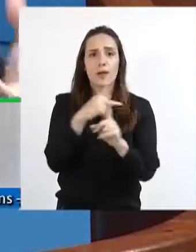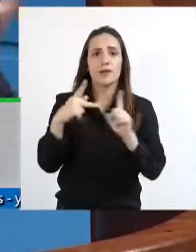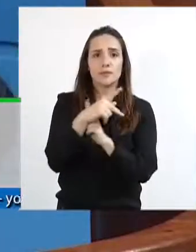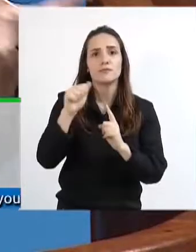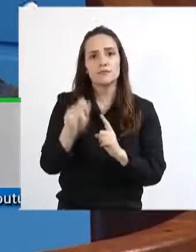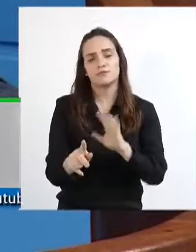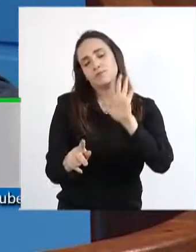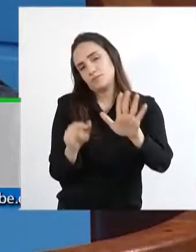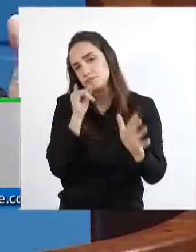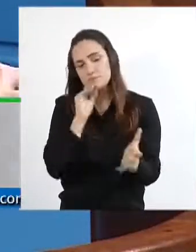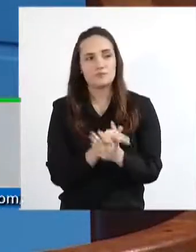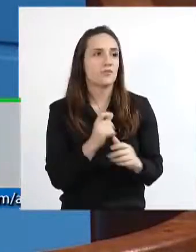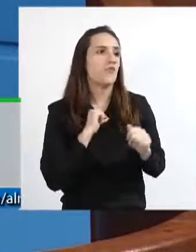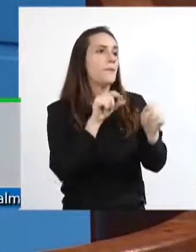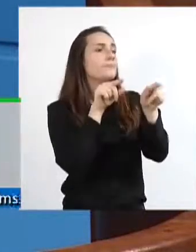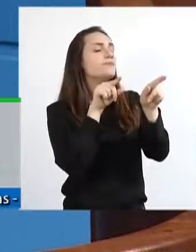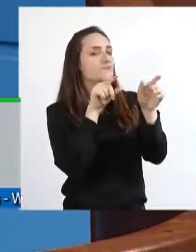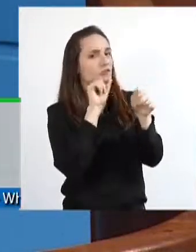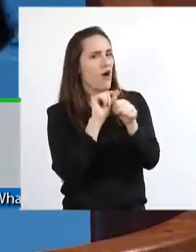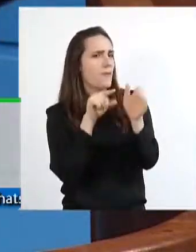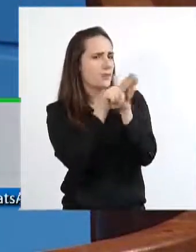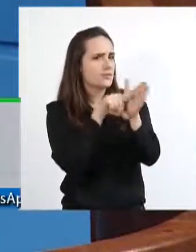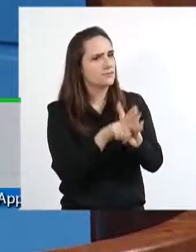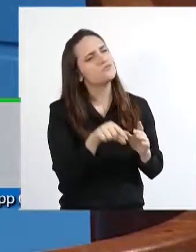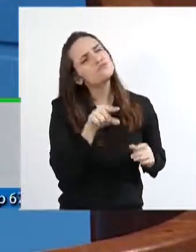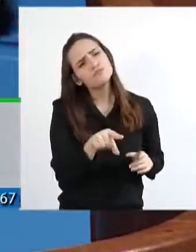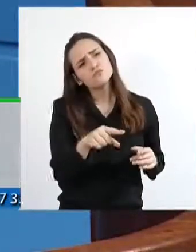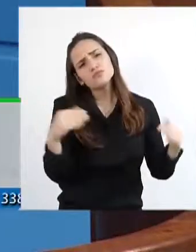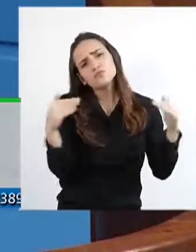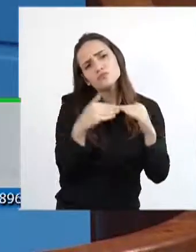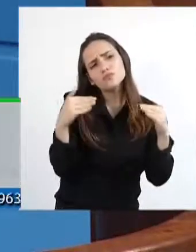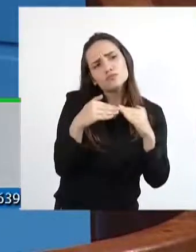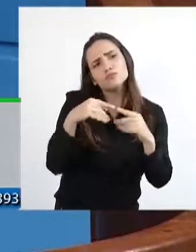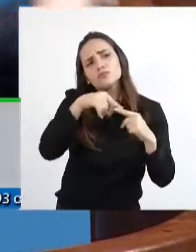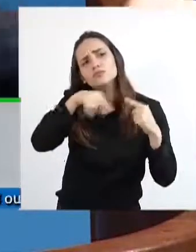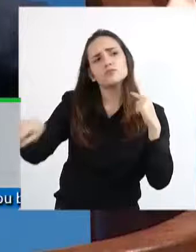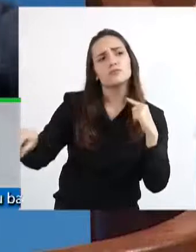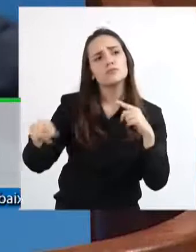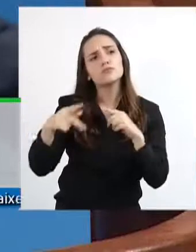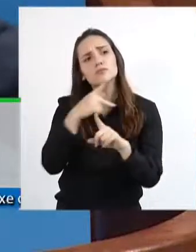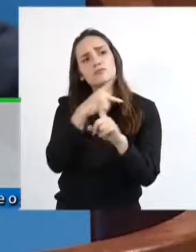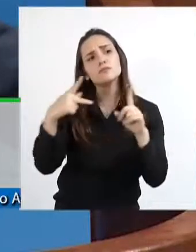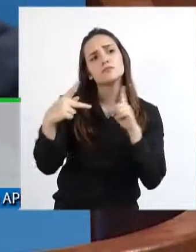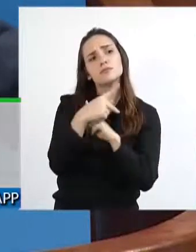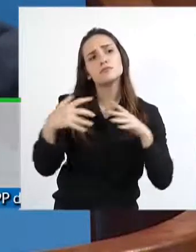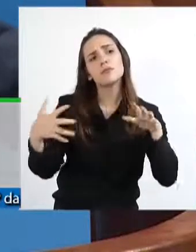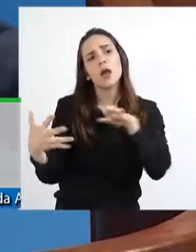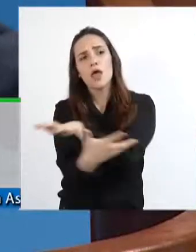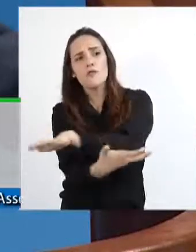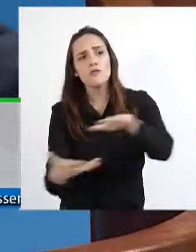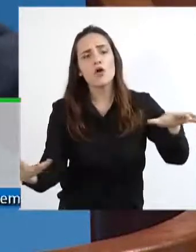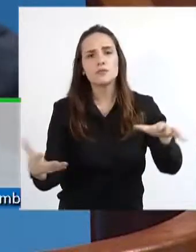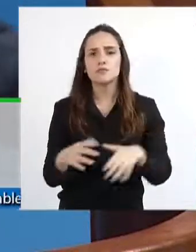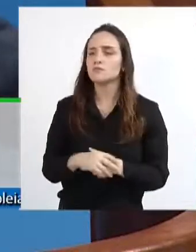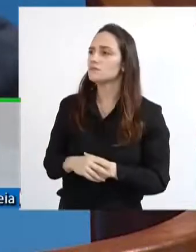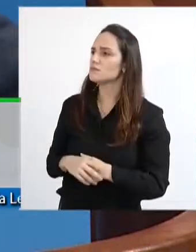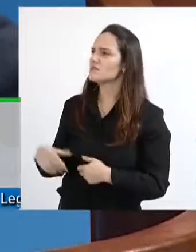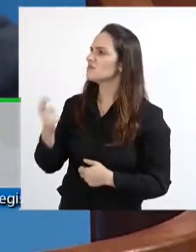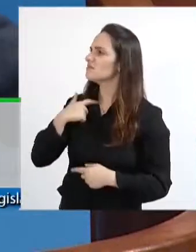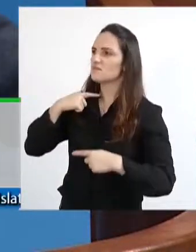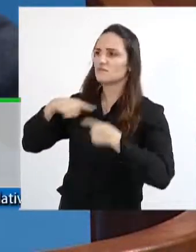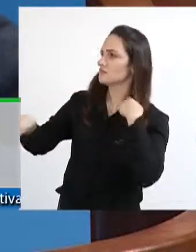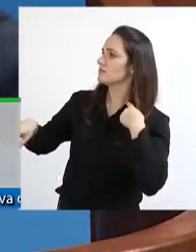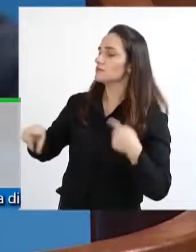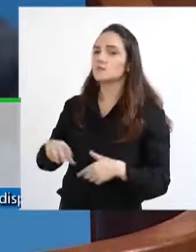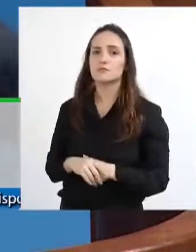uma pesquisa e eles perguntam assim, você é contra ou a favor da reforma da Previdência? A pessoa fala assim, eu sou